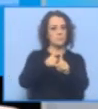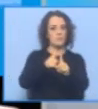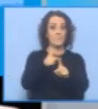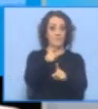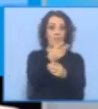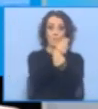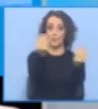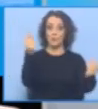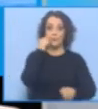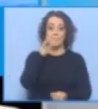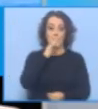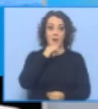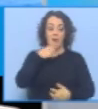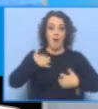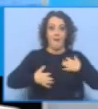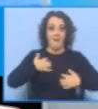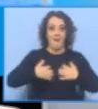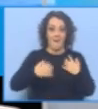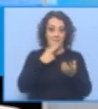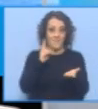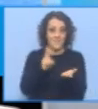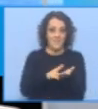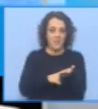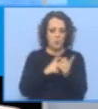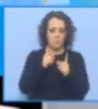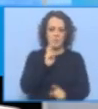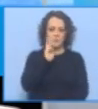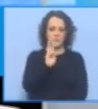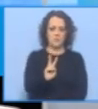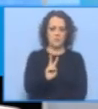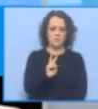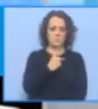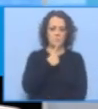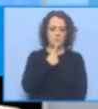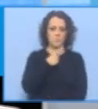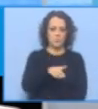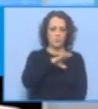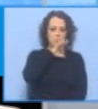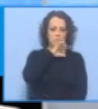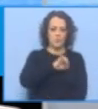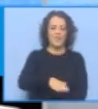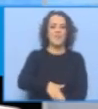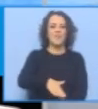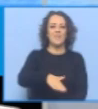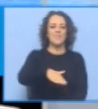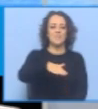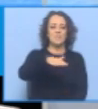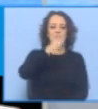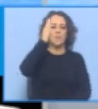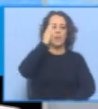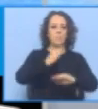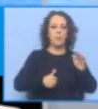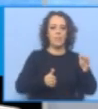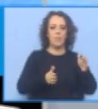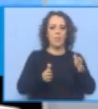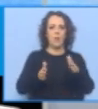de muitos pais, não é? Que a certa altura começam a perceber que o filho cresce ali para um outro caminho que não é o